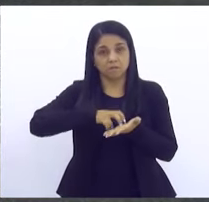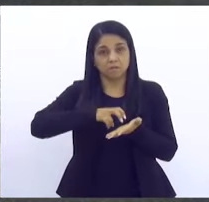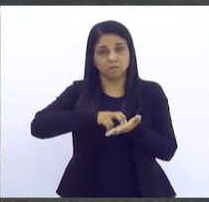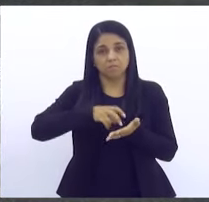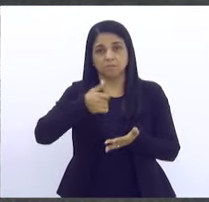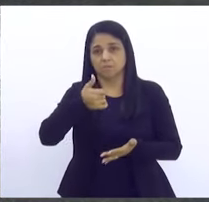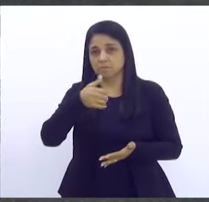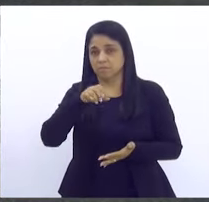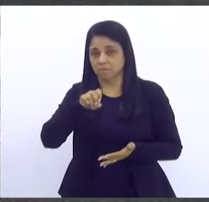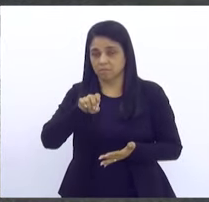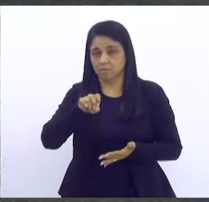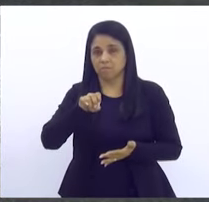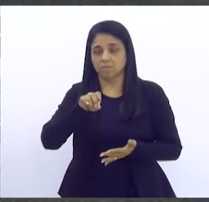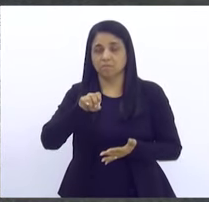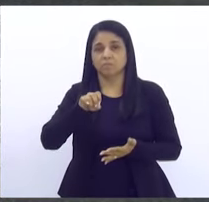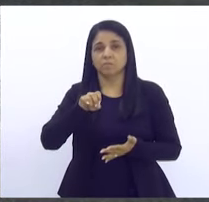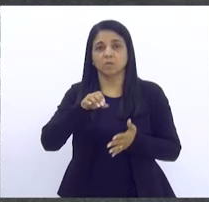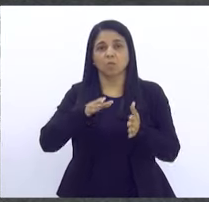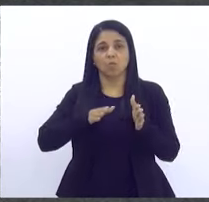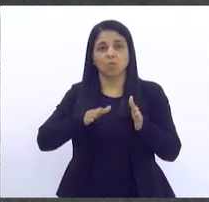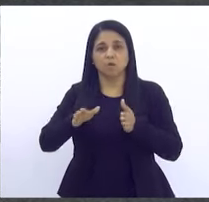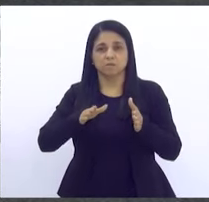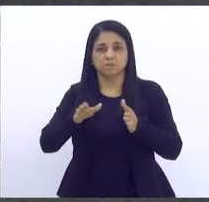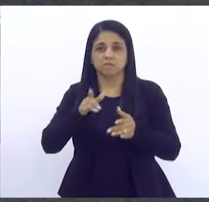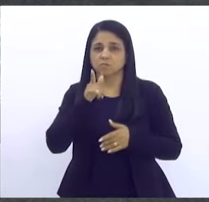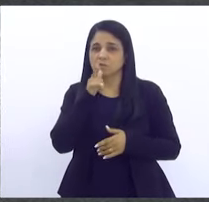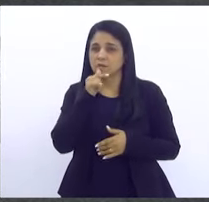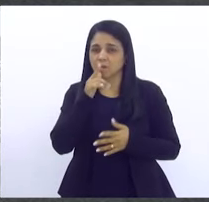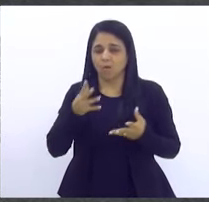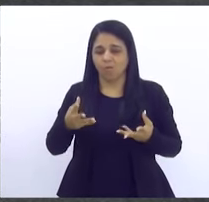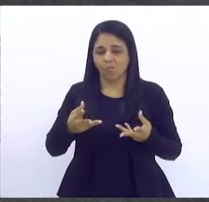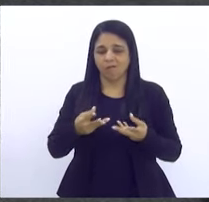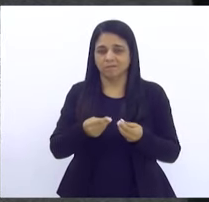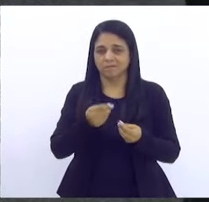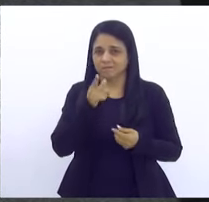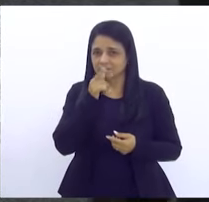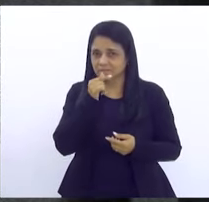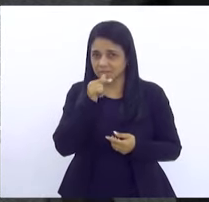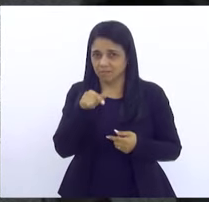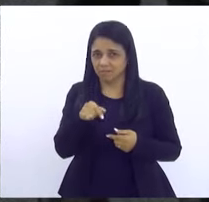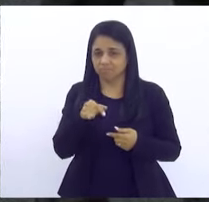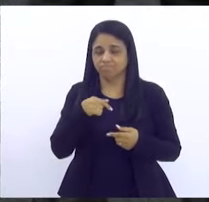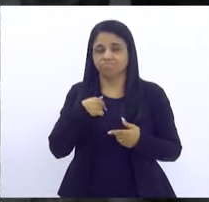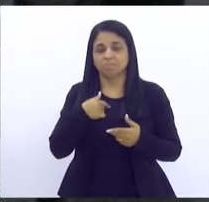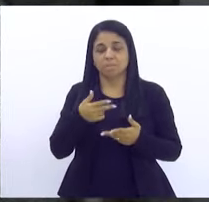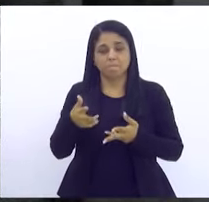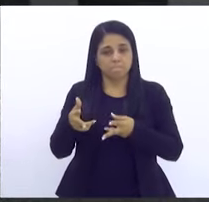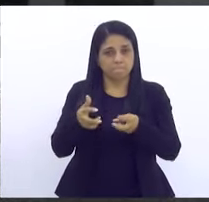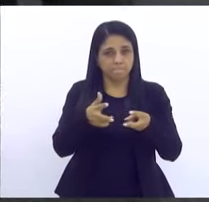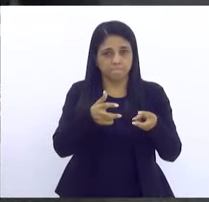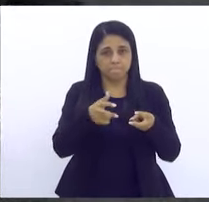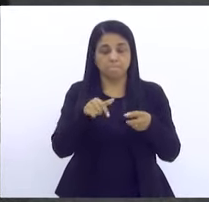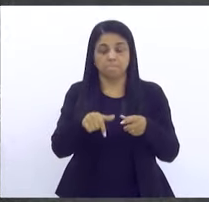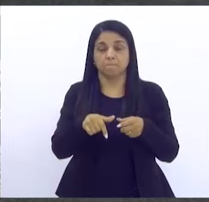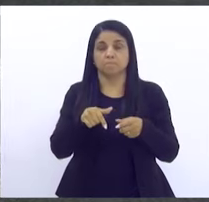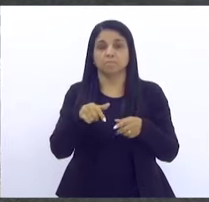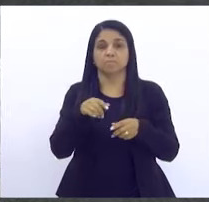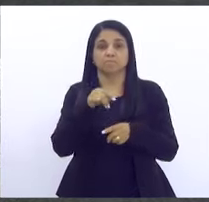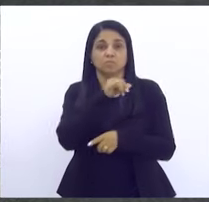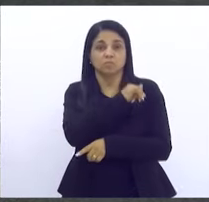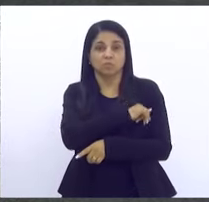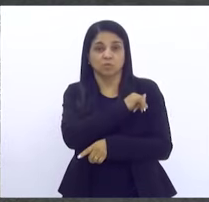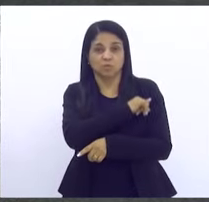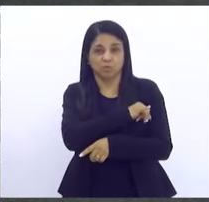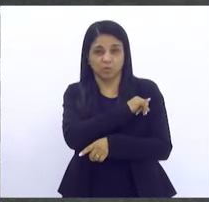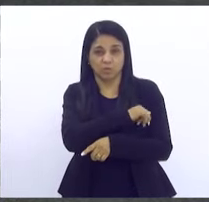manhã sobre o tema do acesso à água e a qualidade da água. Vimos os casos que pegou o nosso grande rio e